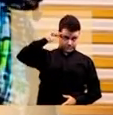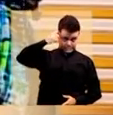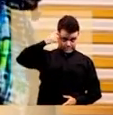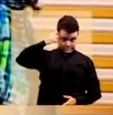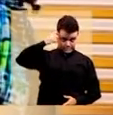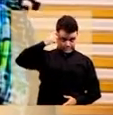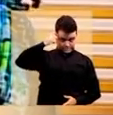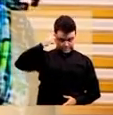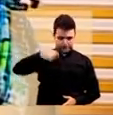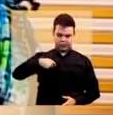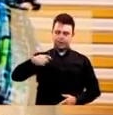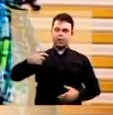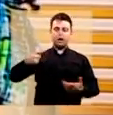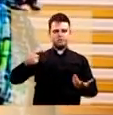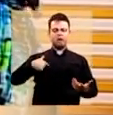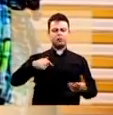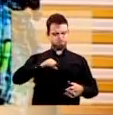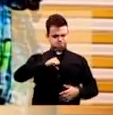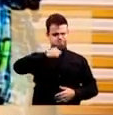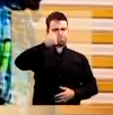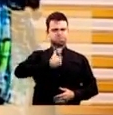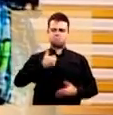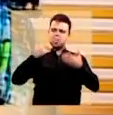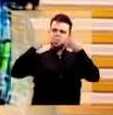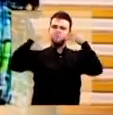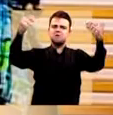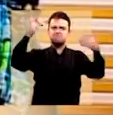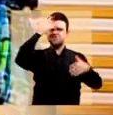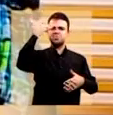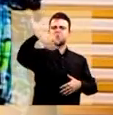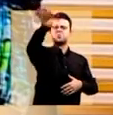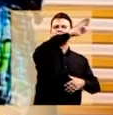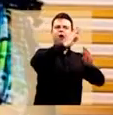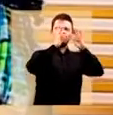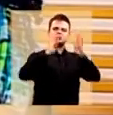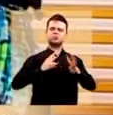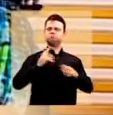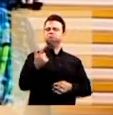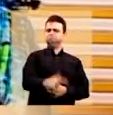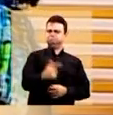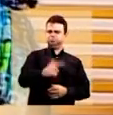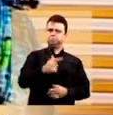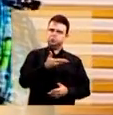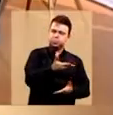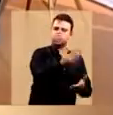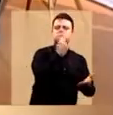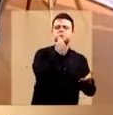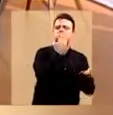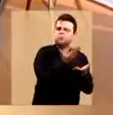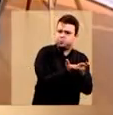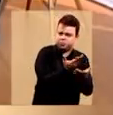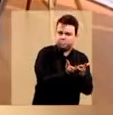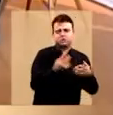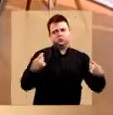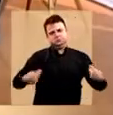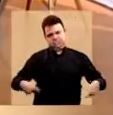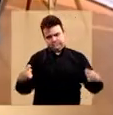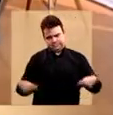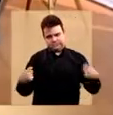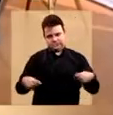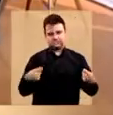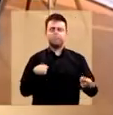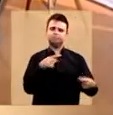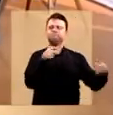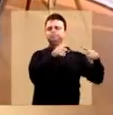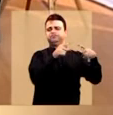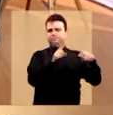ela é para ser positivada, quando ela é para ser conhecida, quando ela é para ser estudada. E aí,